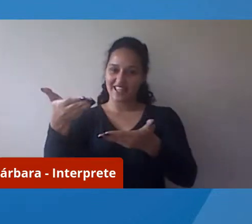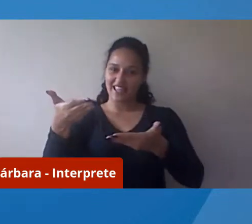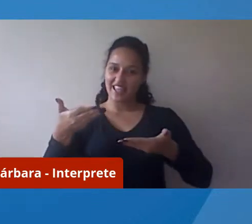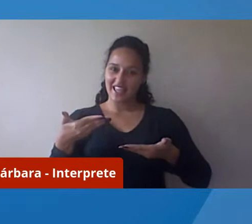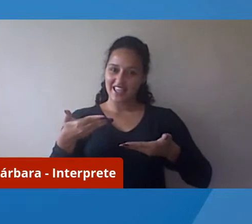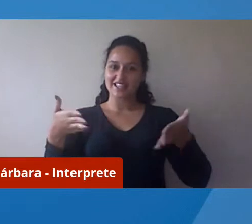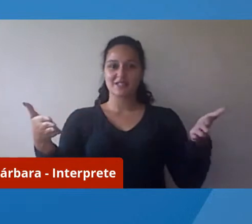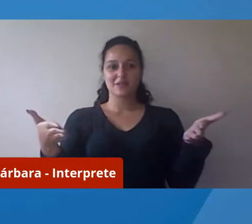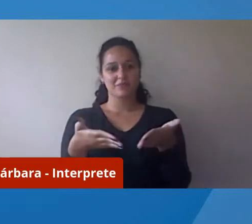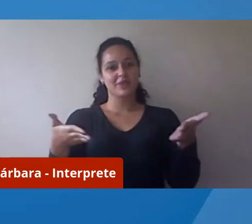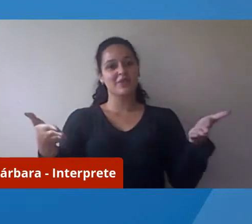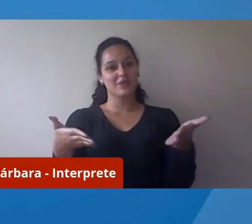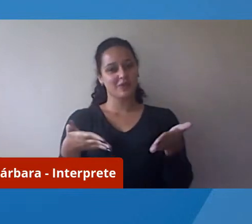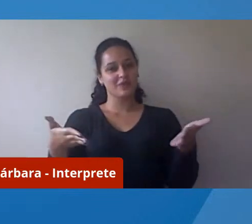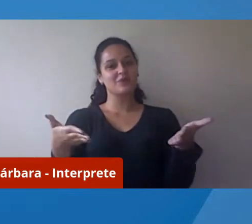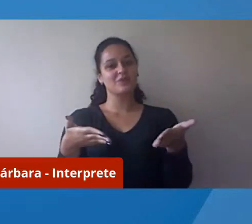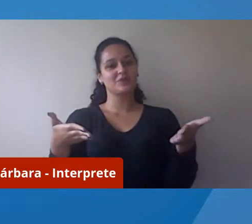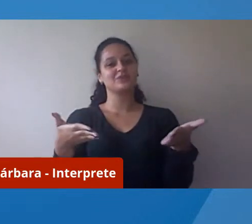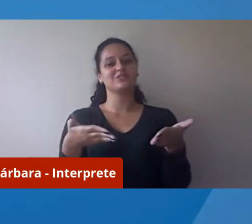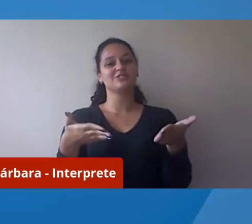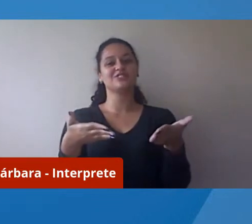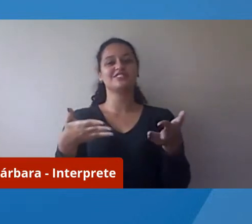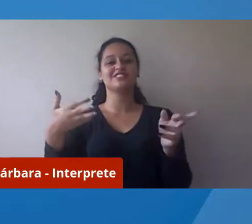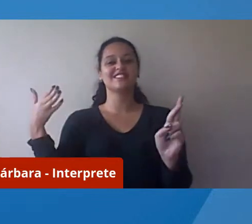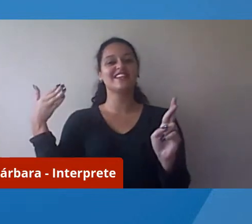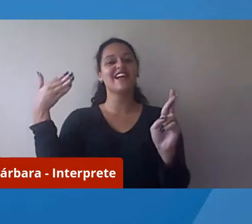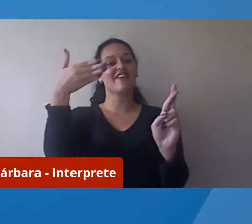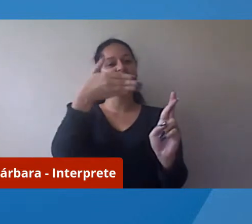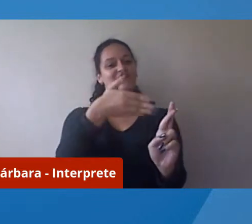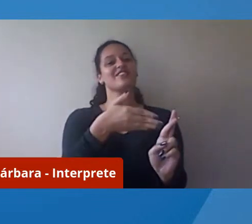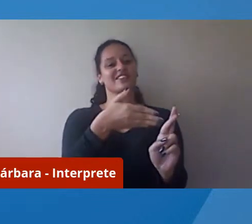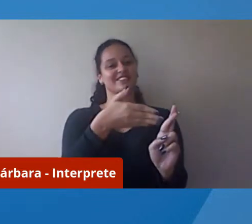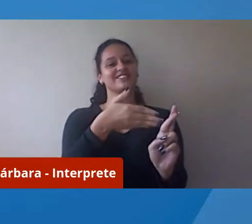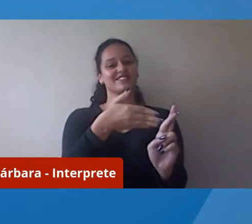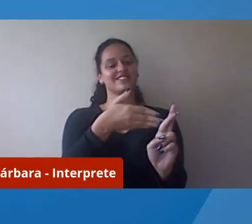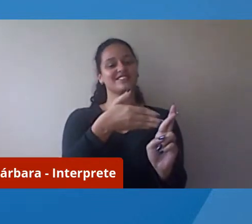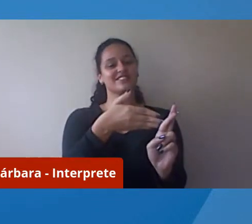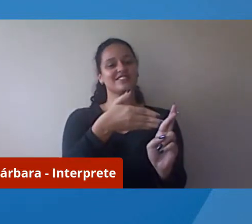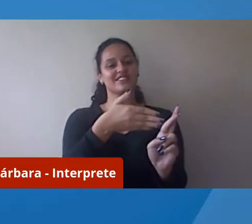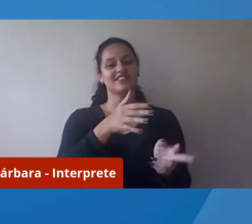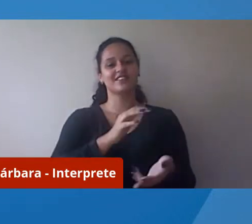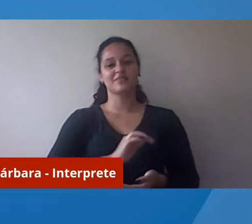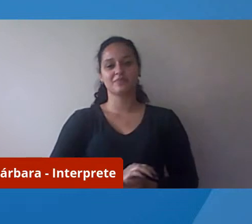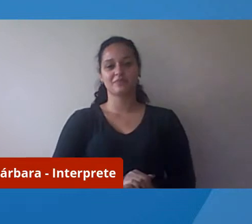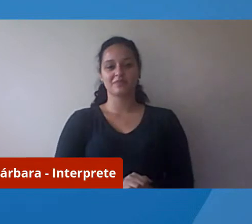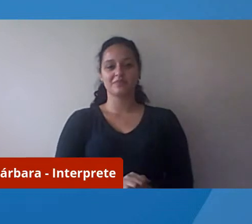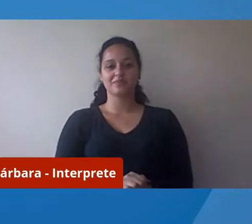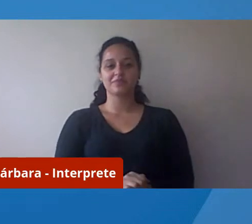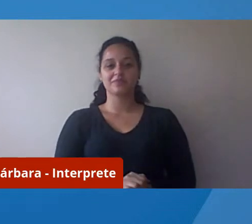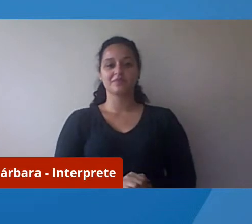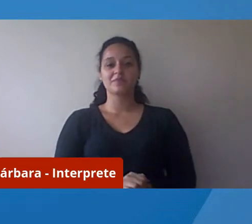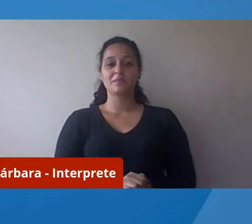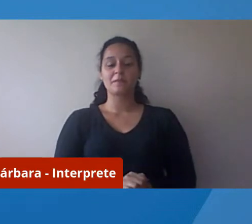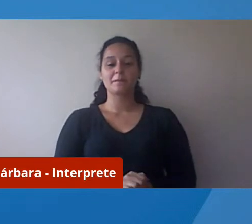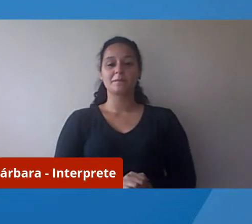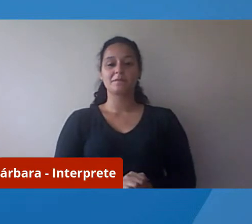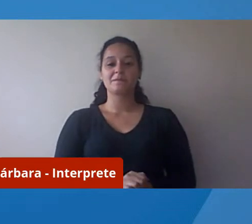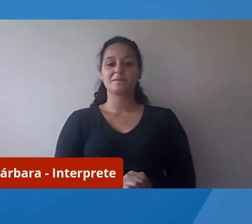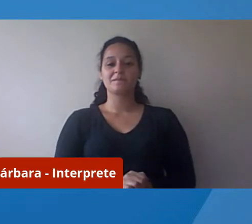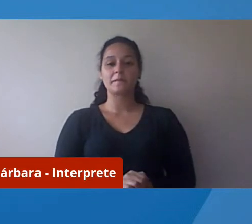das grandes referências para a nossa geração e que tem tanto contribuído